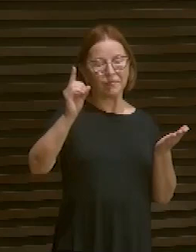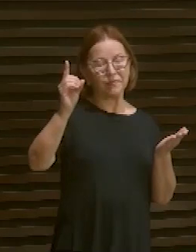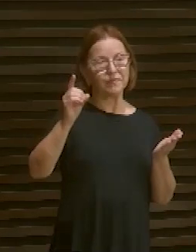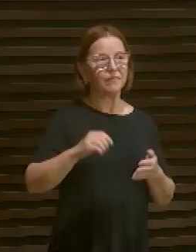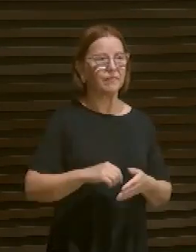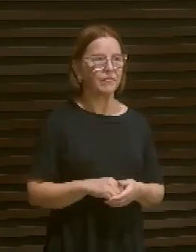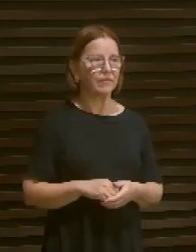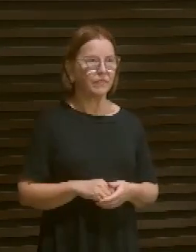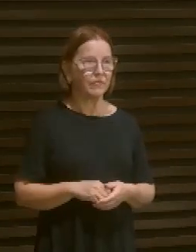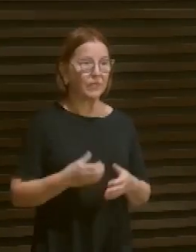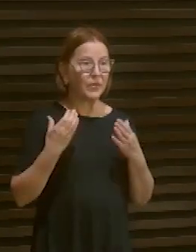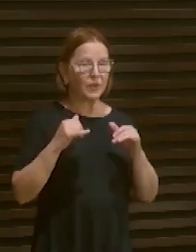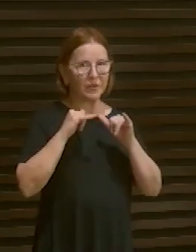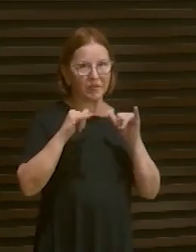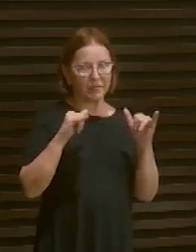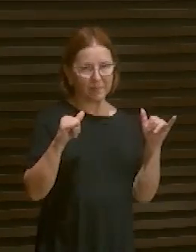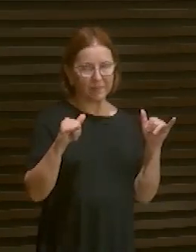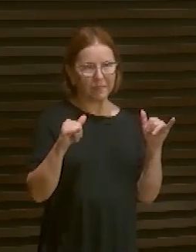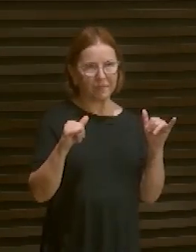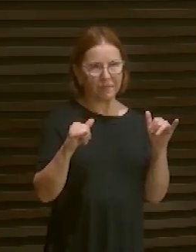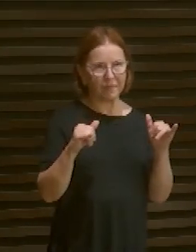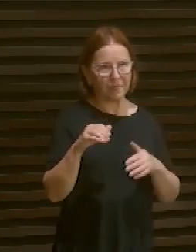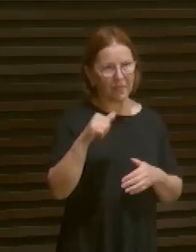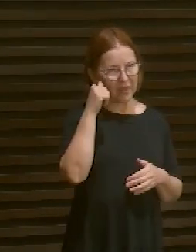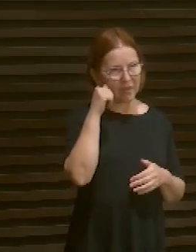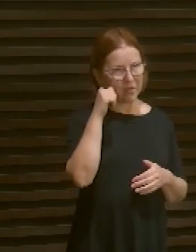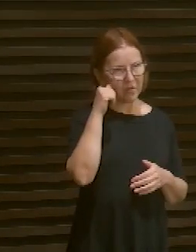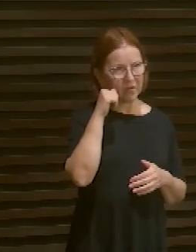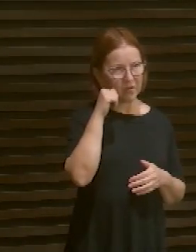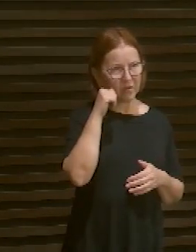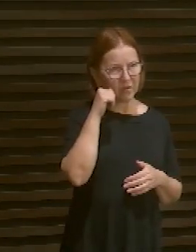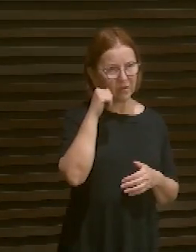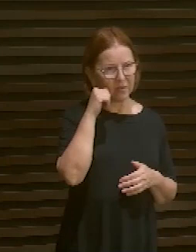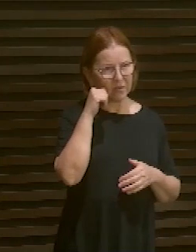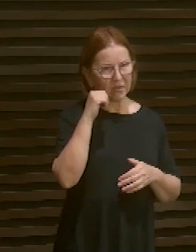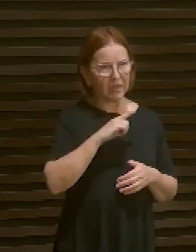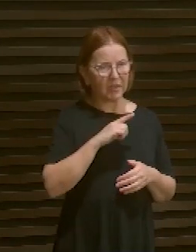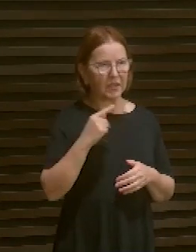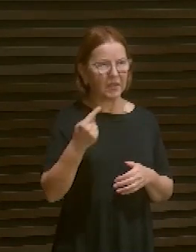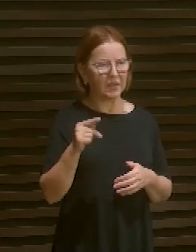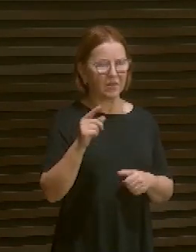Aliás, eu quero até dizer o seguinte, as mulheres estão com seu tempo